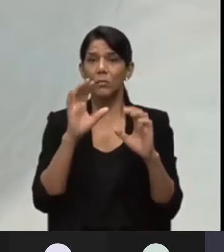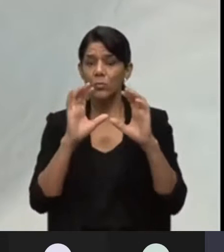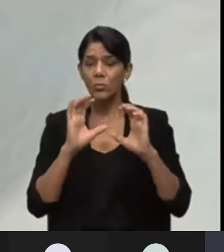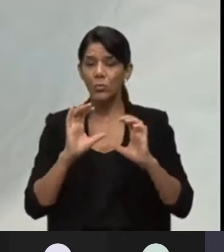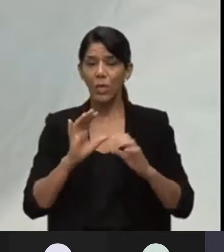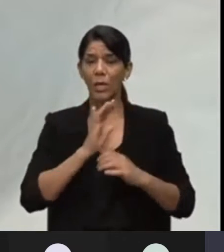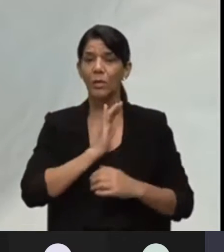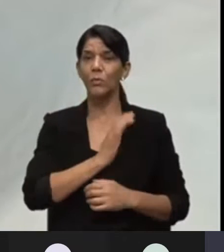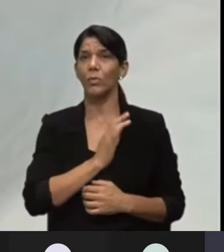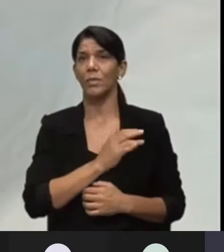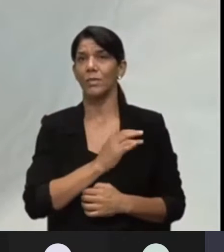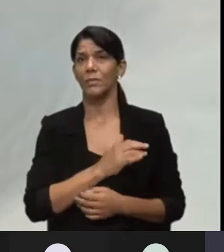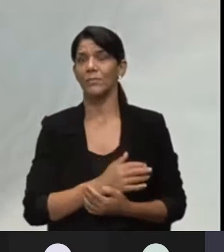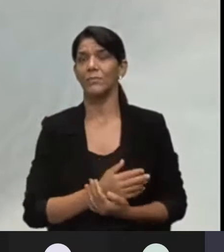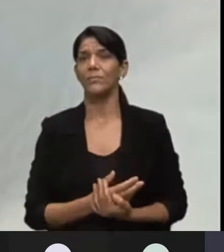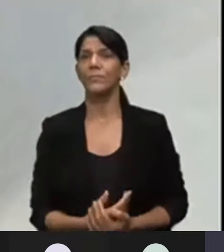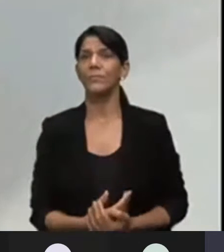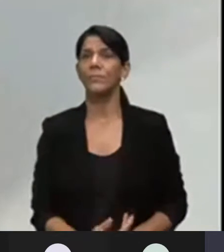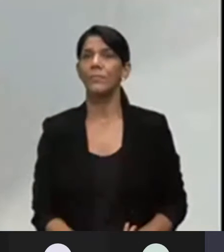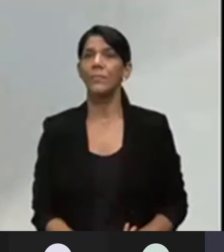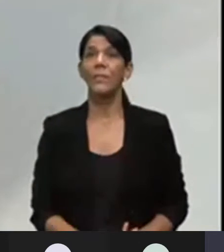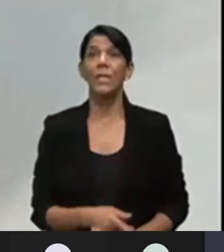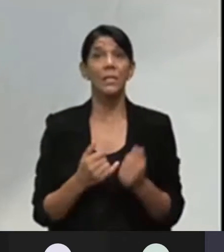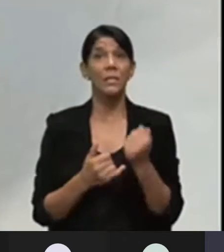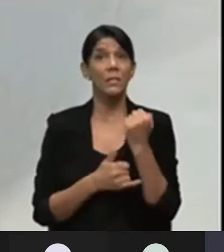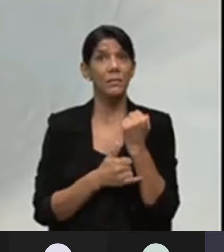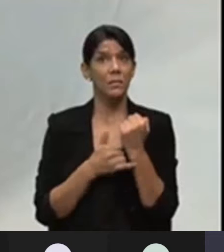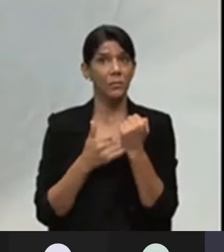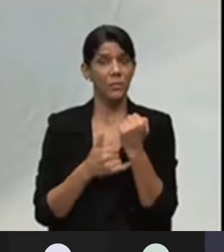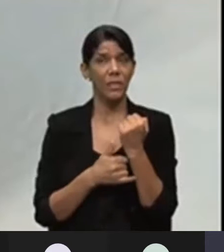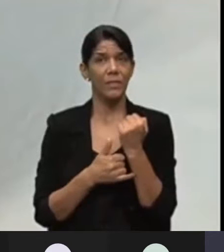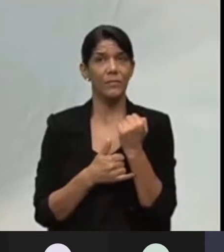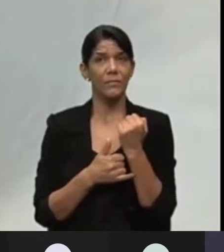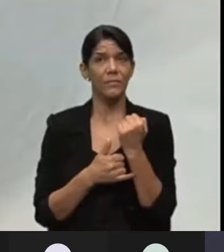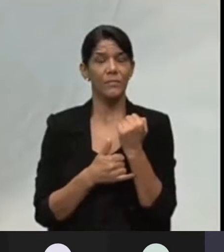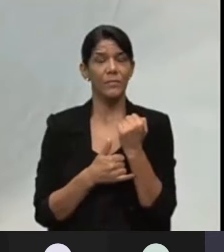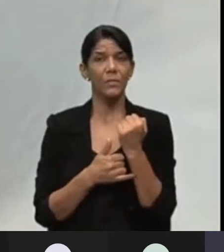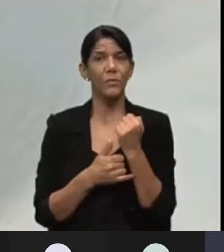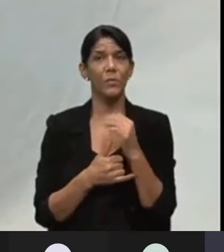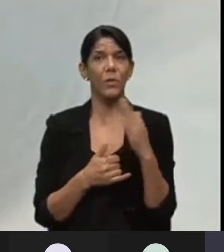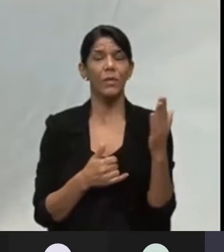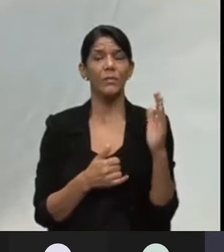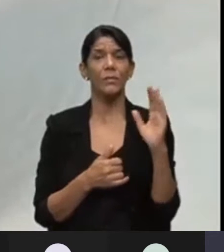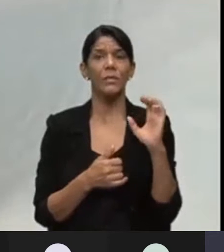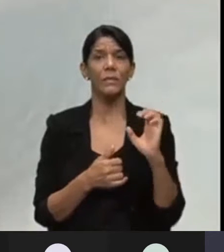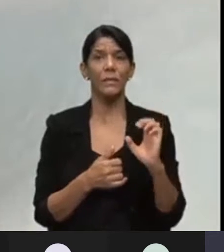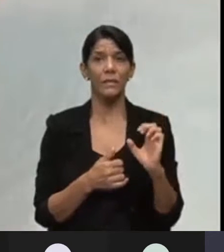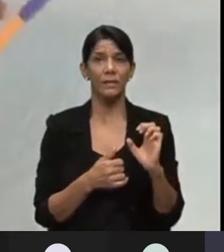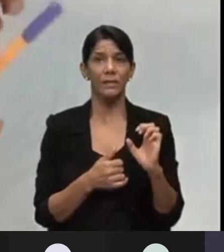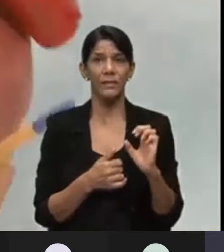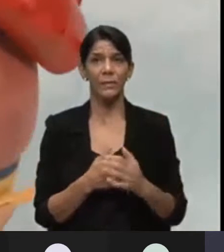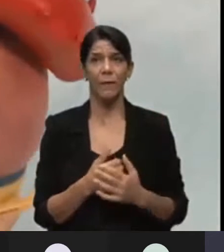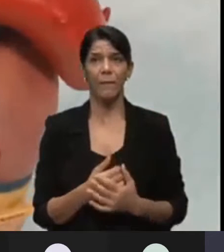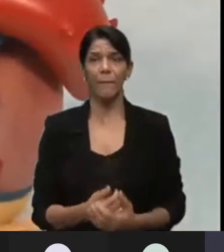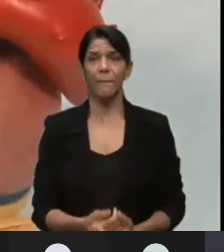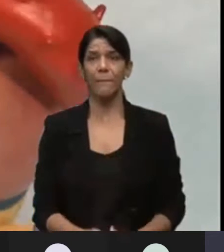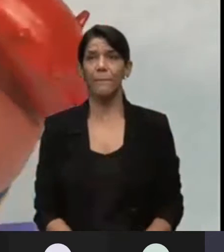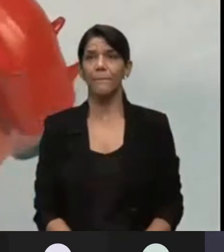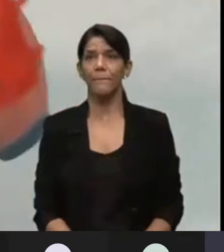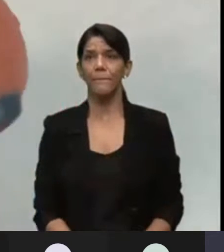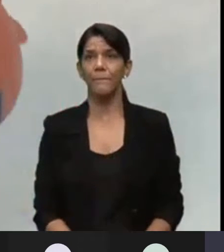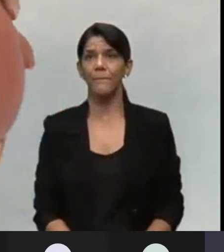regiões. Aí a aurícula esquerda, as veias pulmonares esquerdas, veia pulmonar esquerda, ok? Que são aí os